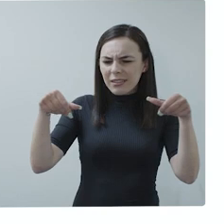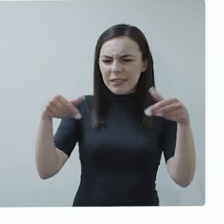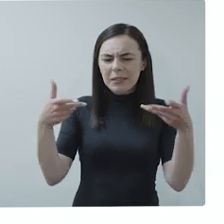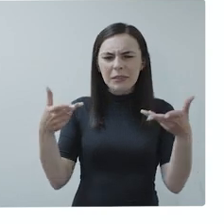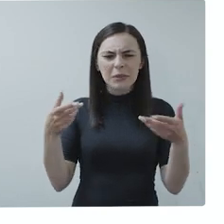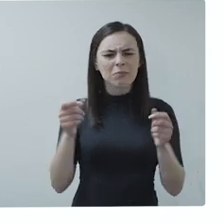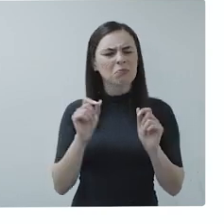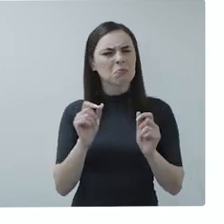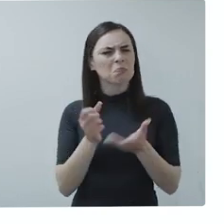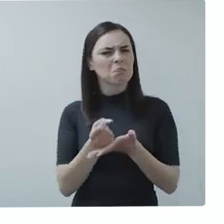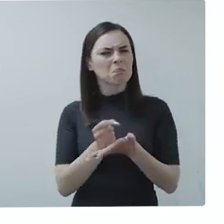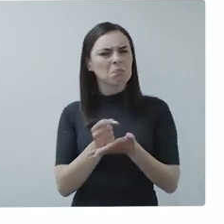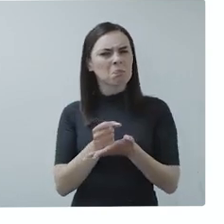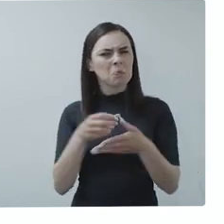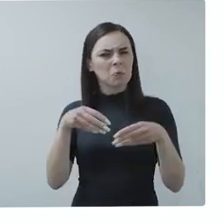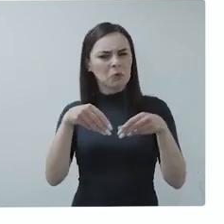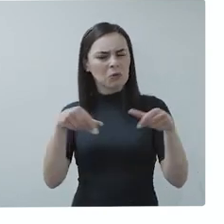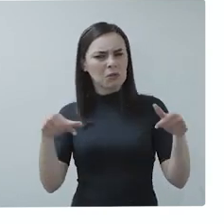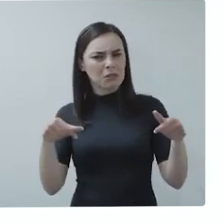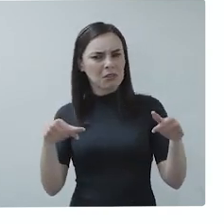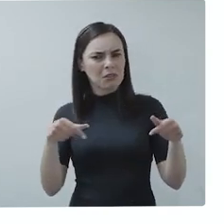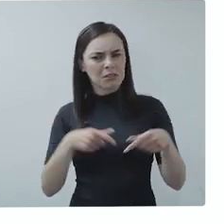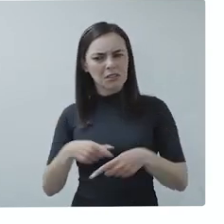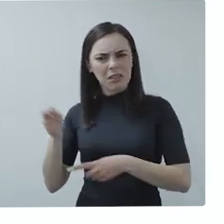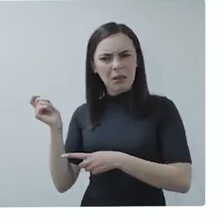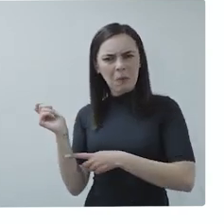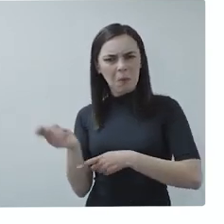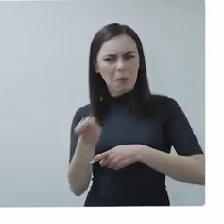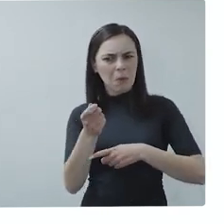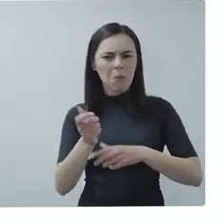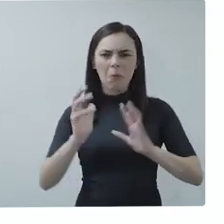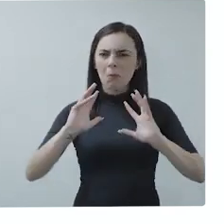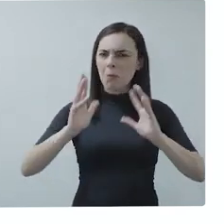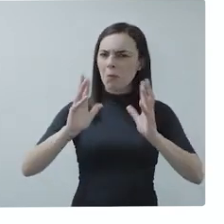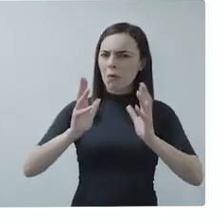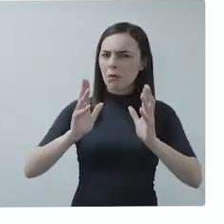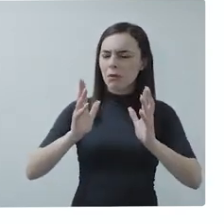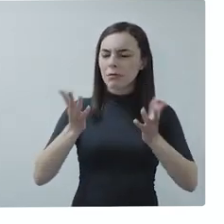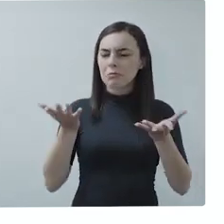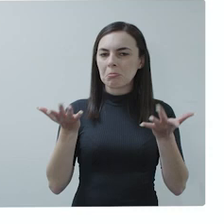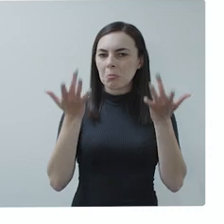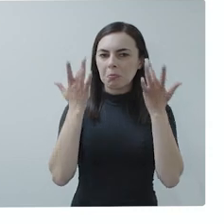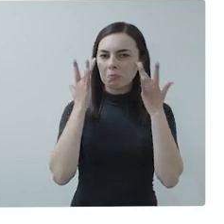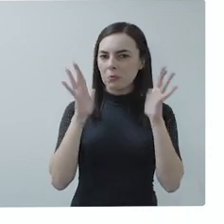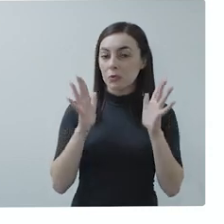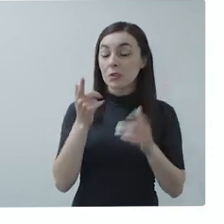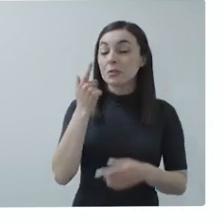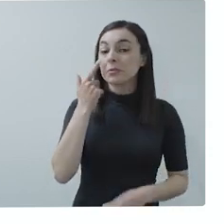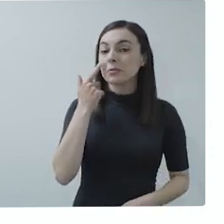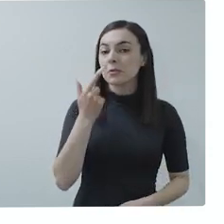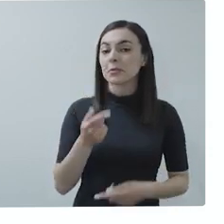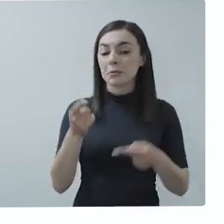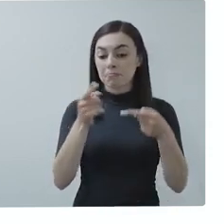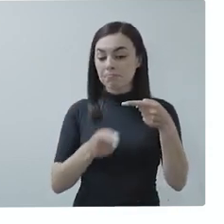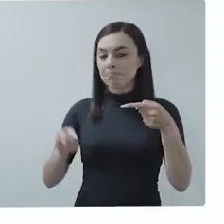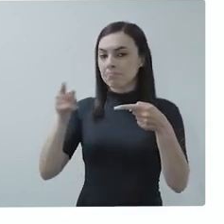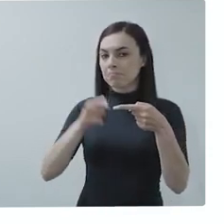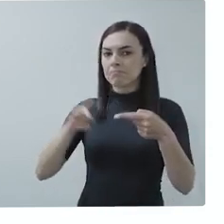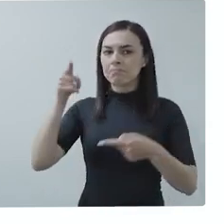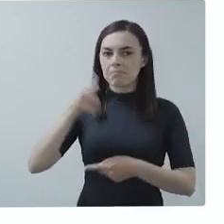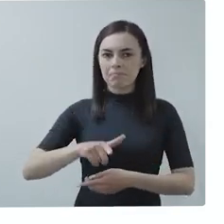gente joga na areia? Tênis? Bola? Não sei. Vamos ver. Vamos rodar de novo a